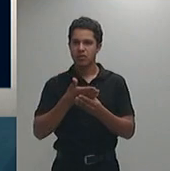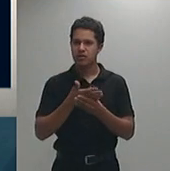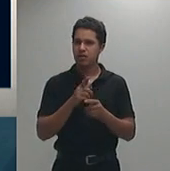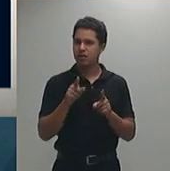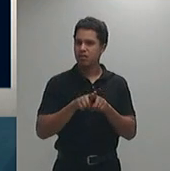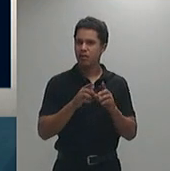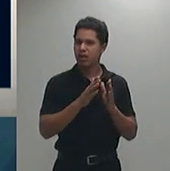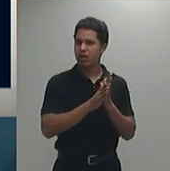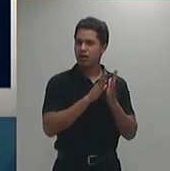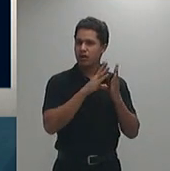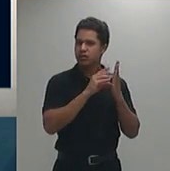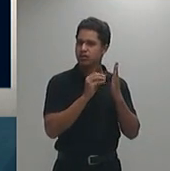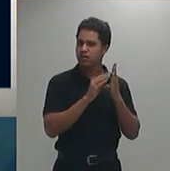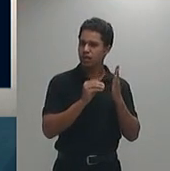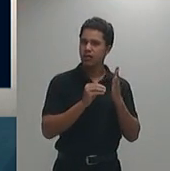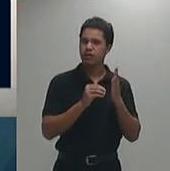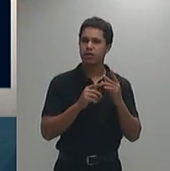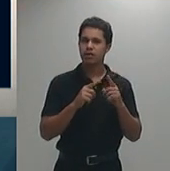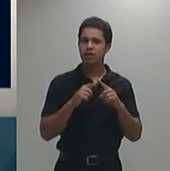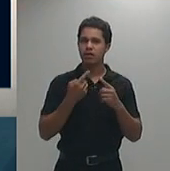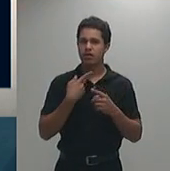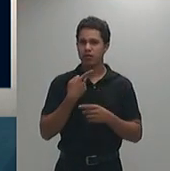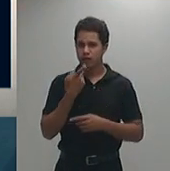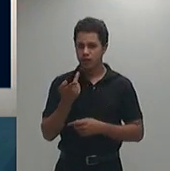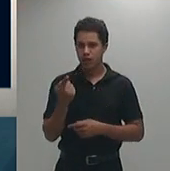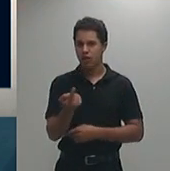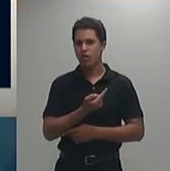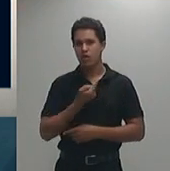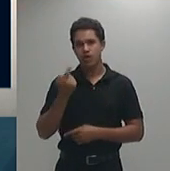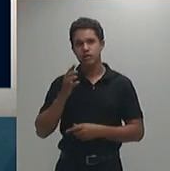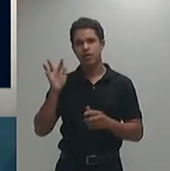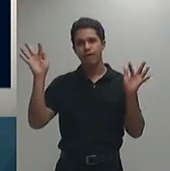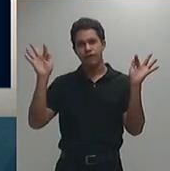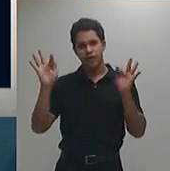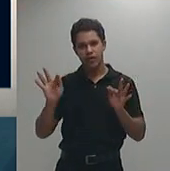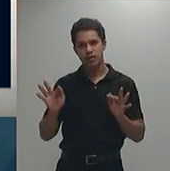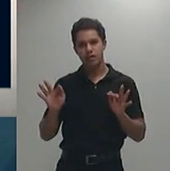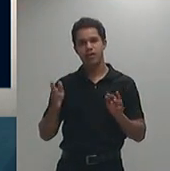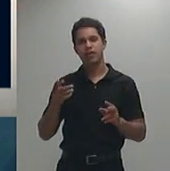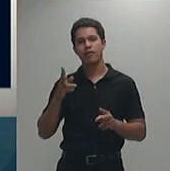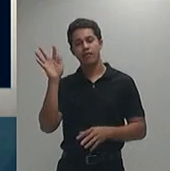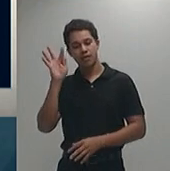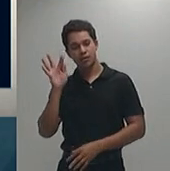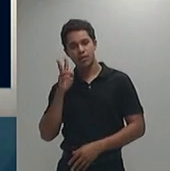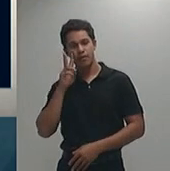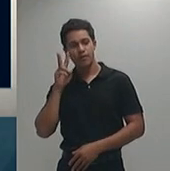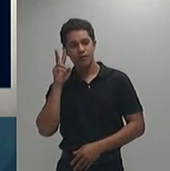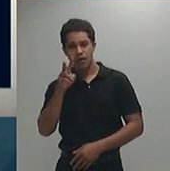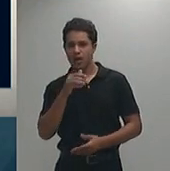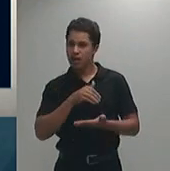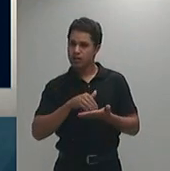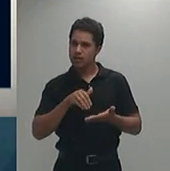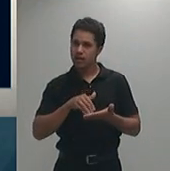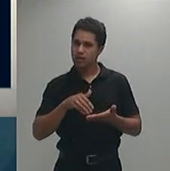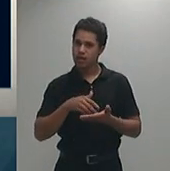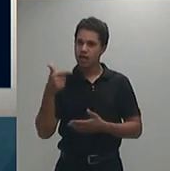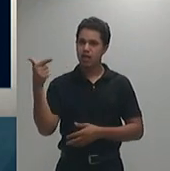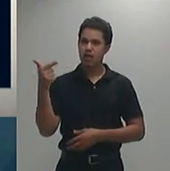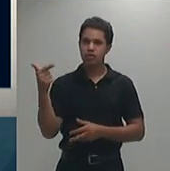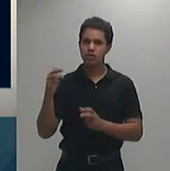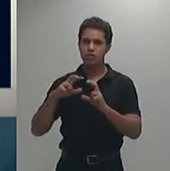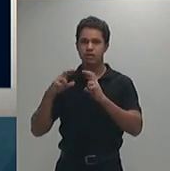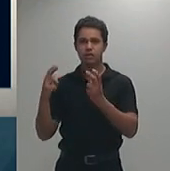consignar aqui nossa felicidade em ver a nossa secretária da 2ª sessão por Ana Elisa plenamente